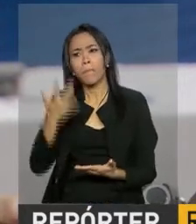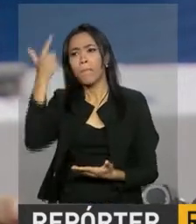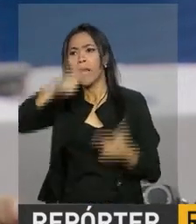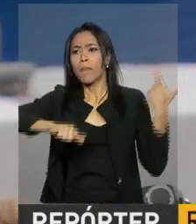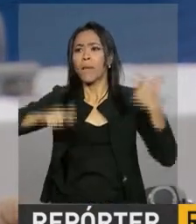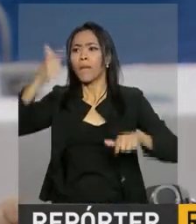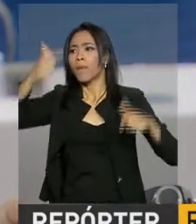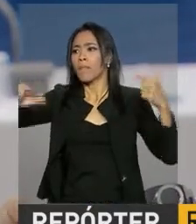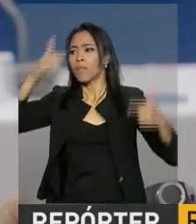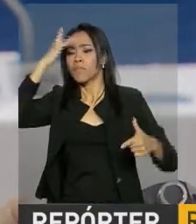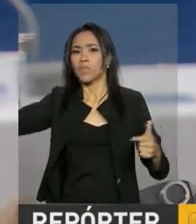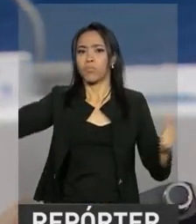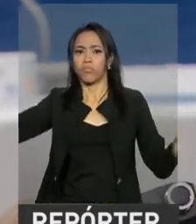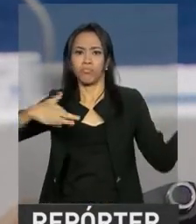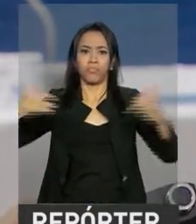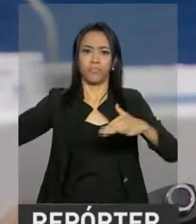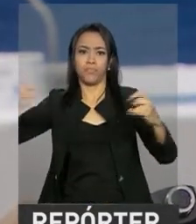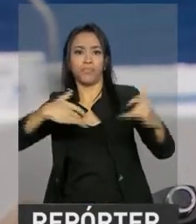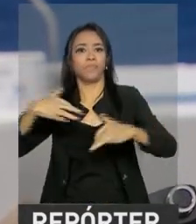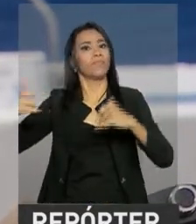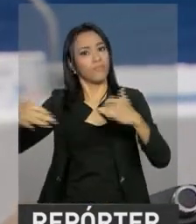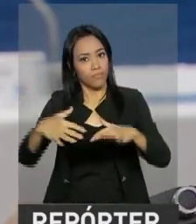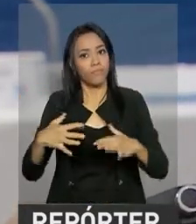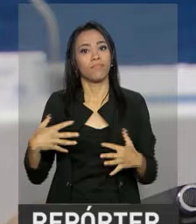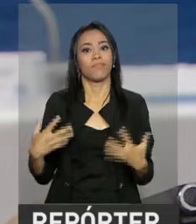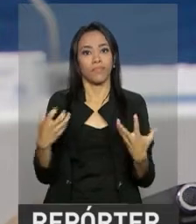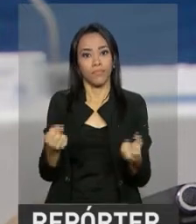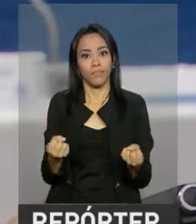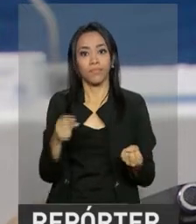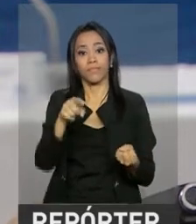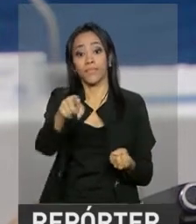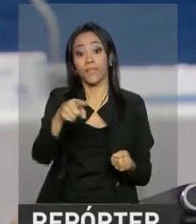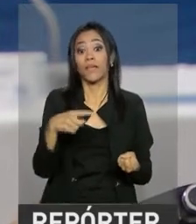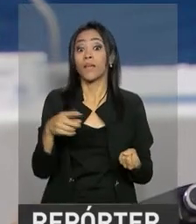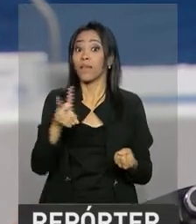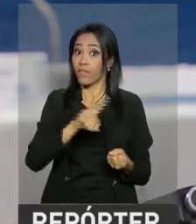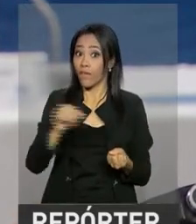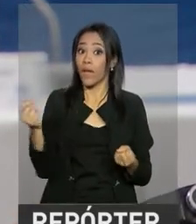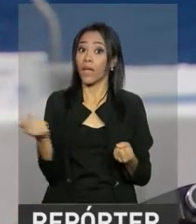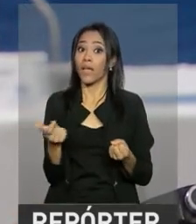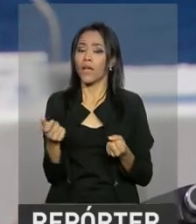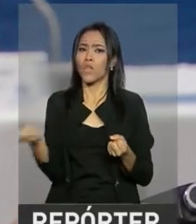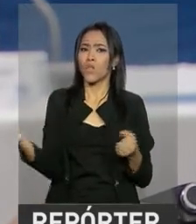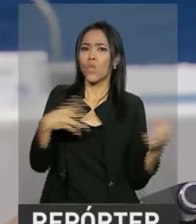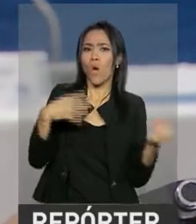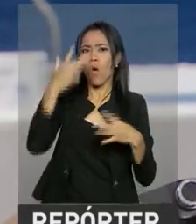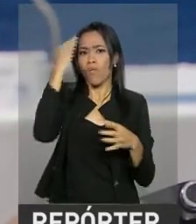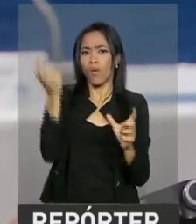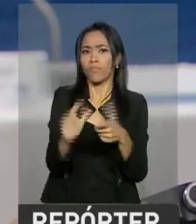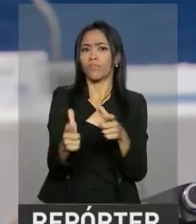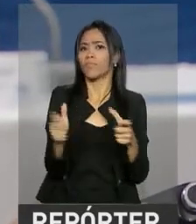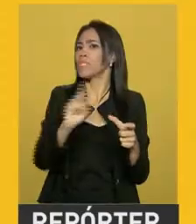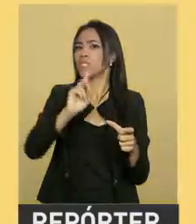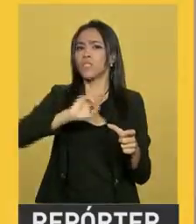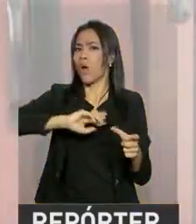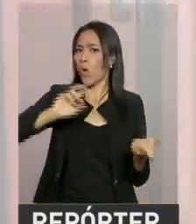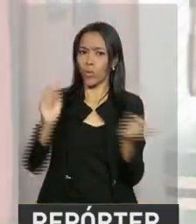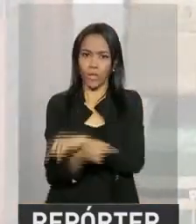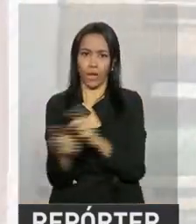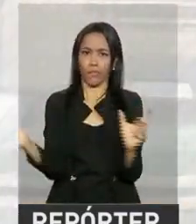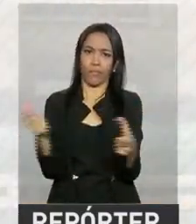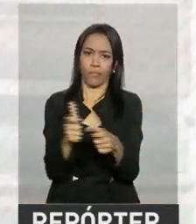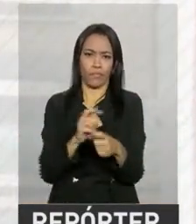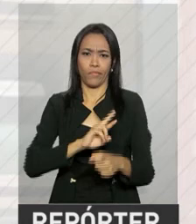para o transporte aéreo e que portanto isso se deverá a levar um acréscimo de novos passageiros e não uma diminuição a